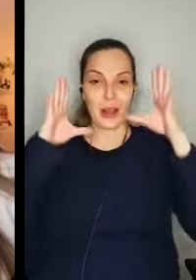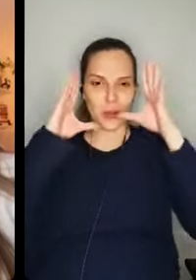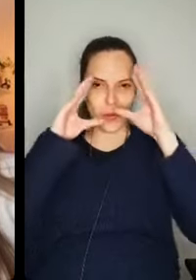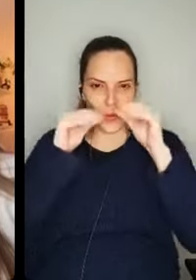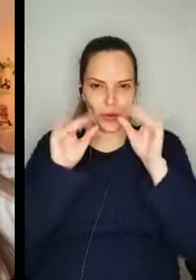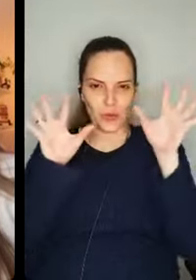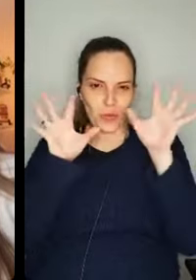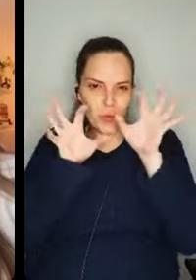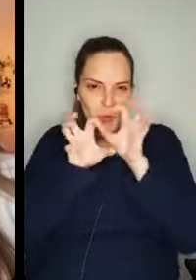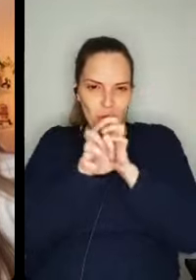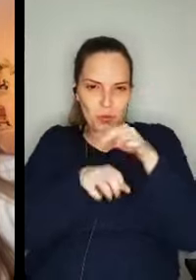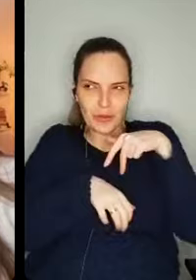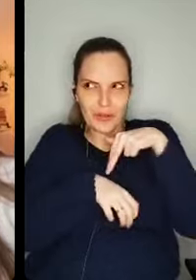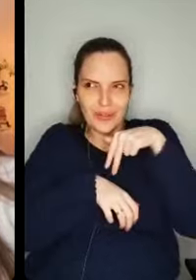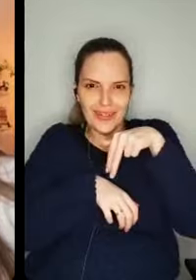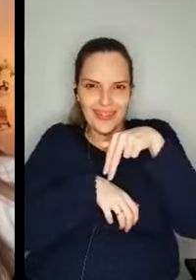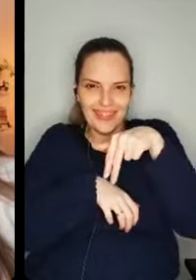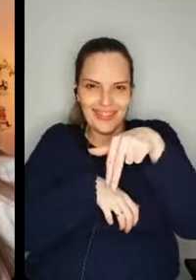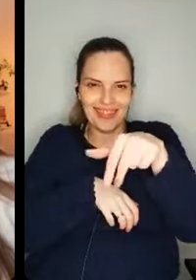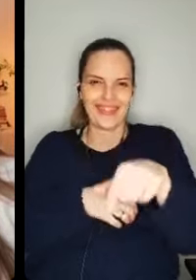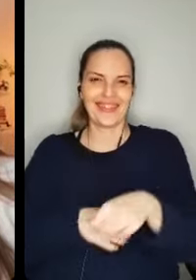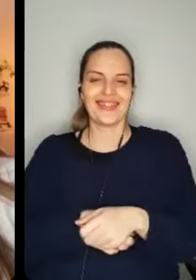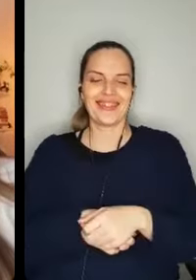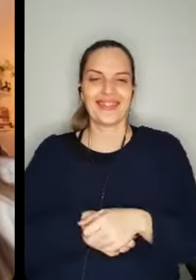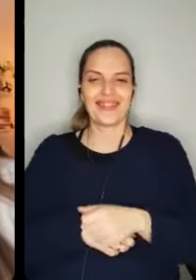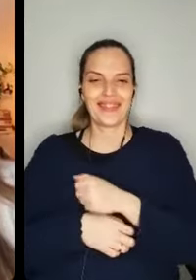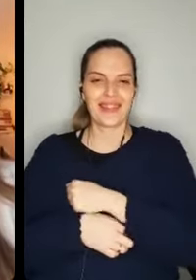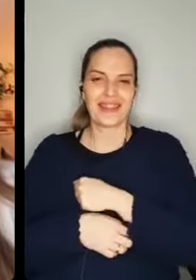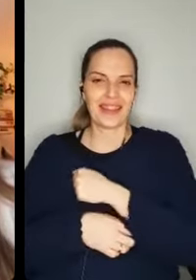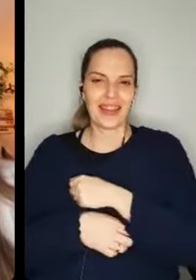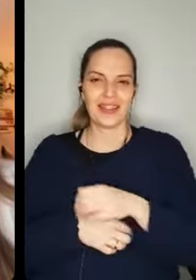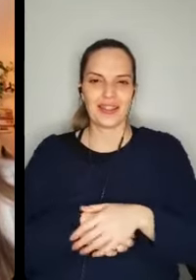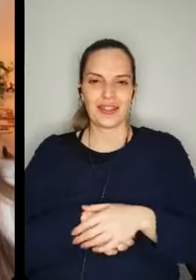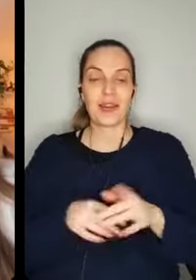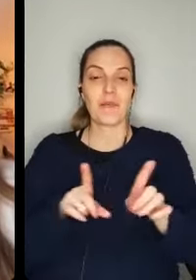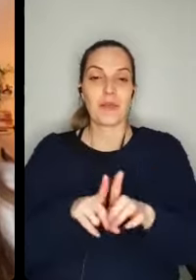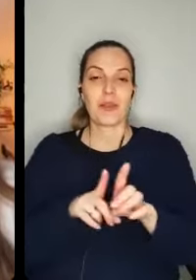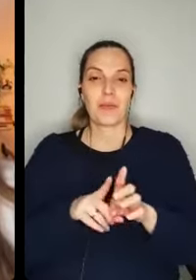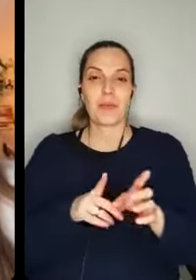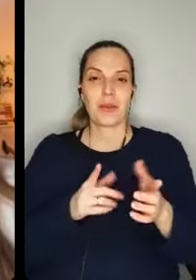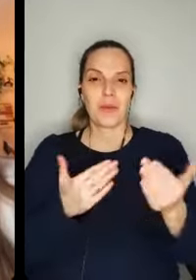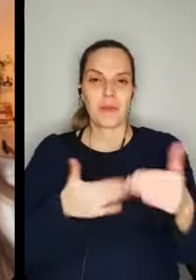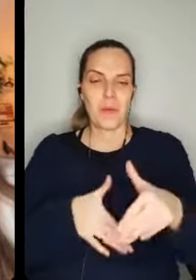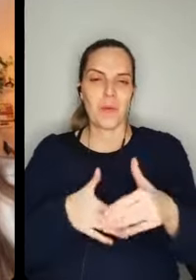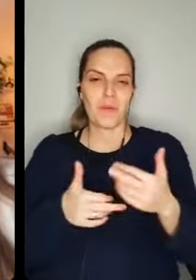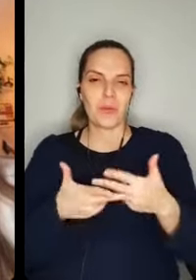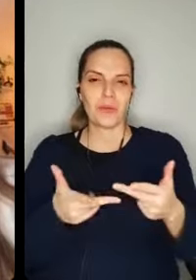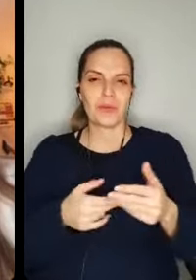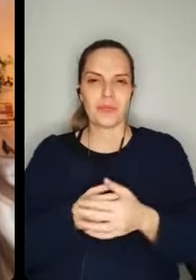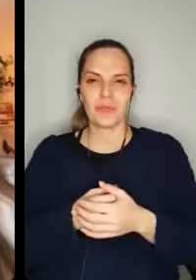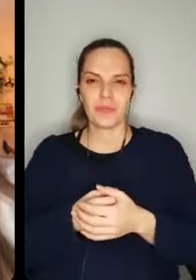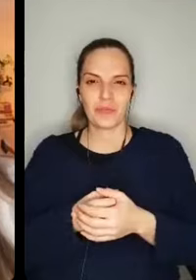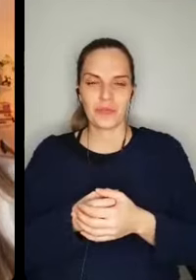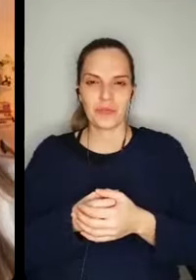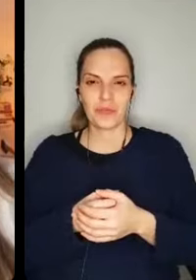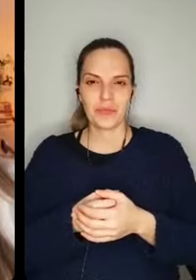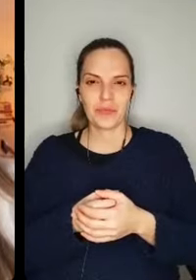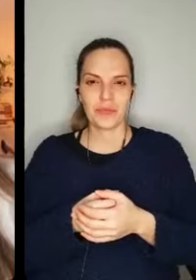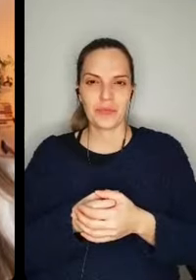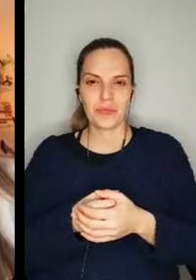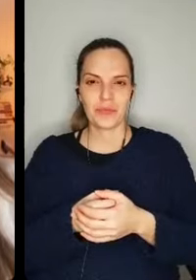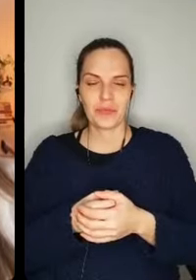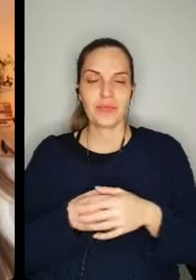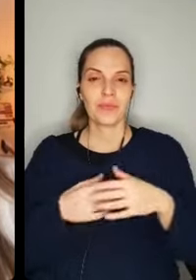escuro. Saudades até das provas ruins. Saudades até das provas ruins, é verdade. Mas enfim,